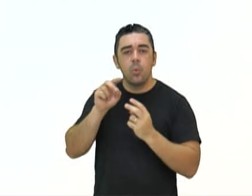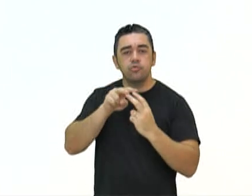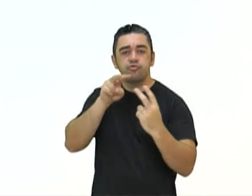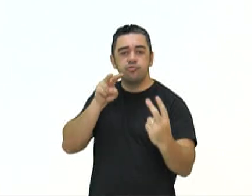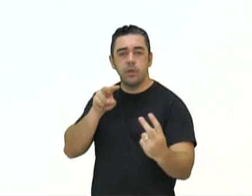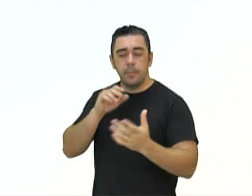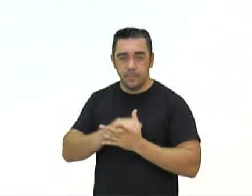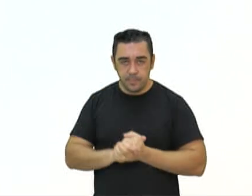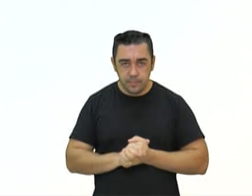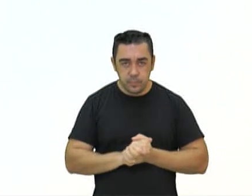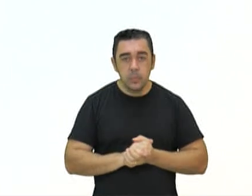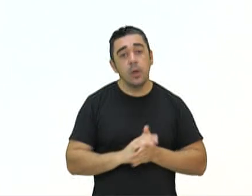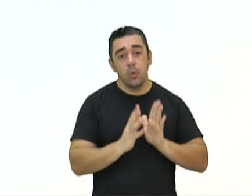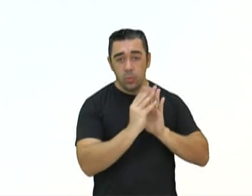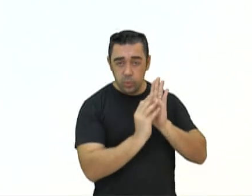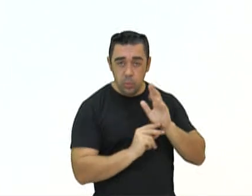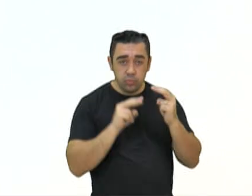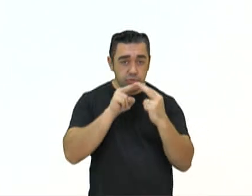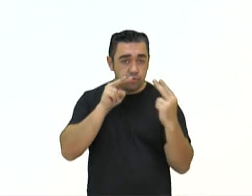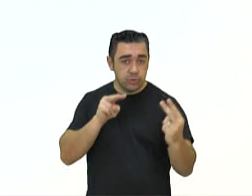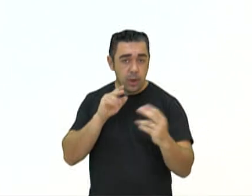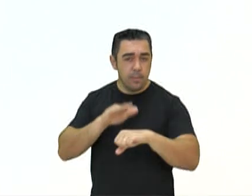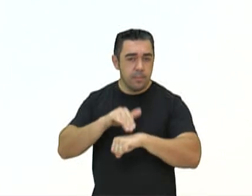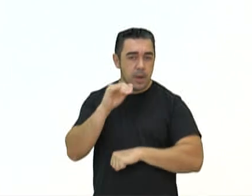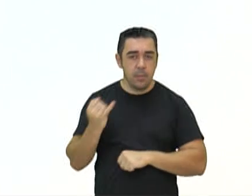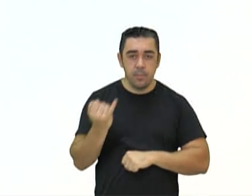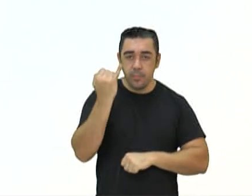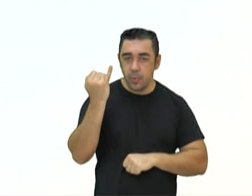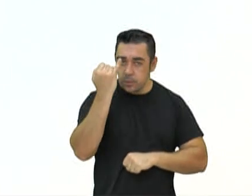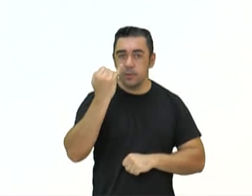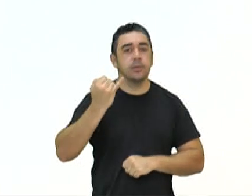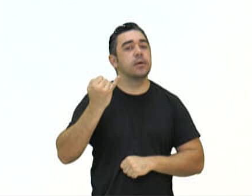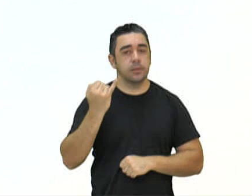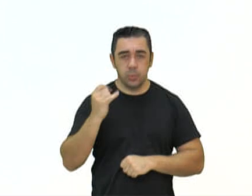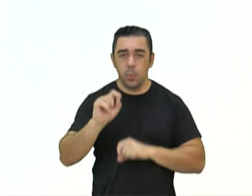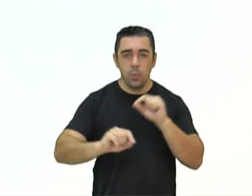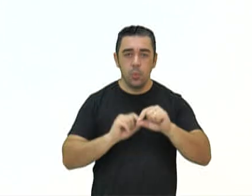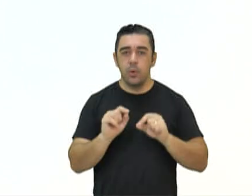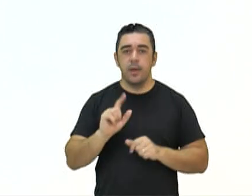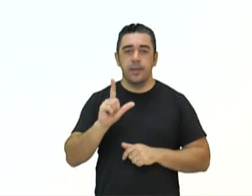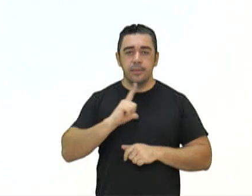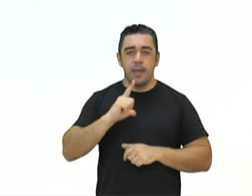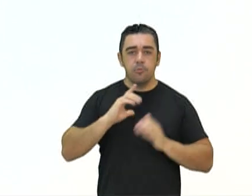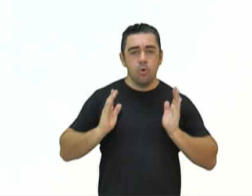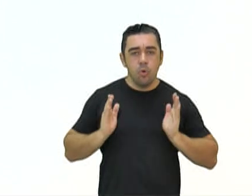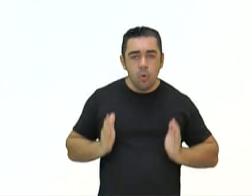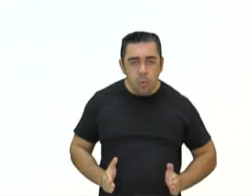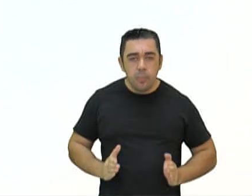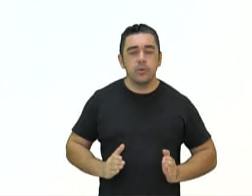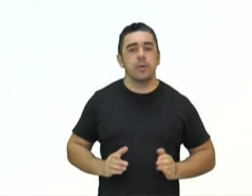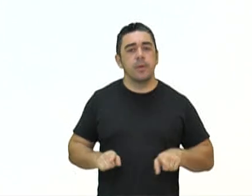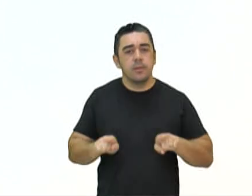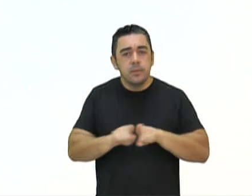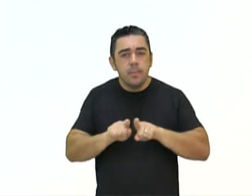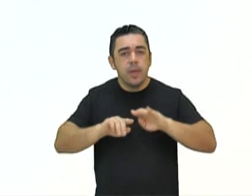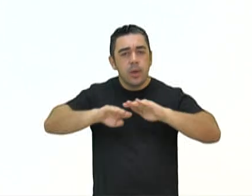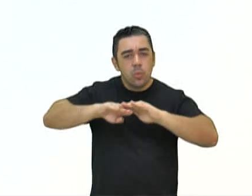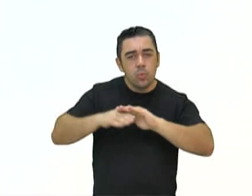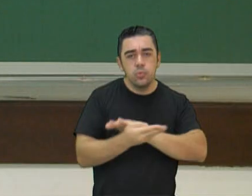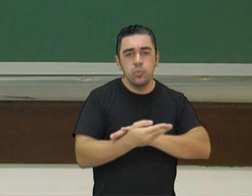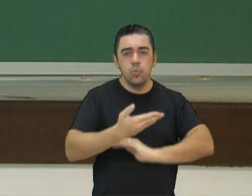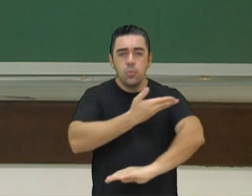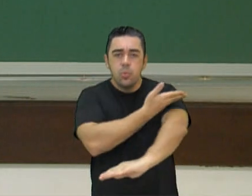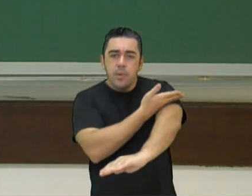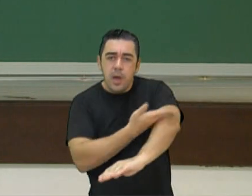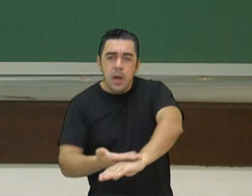geradora de conteúdos digitais passa a ter importância fundamental na formação de comportamentos e hábitos de costume.